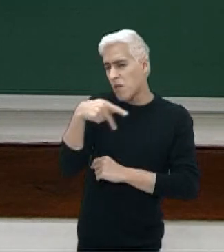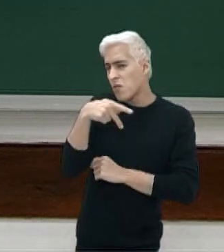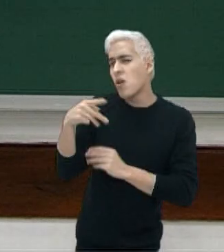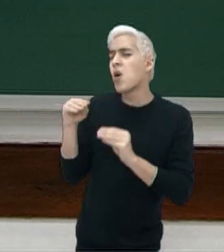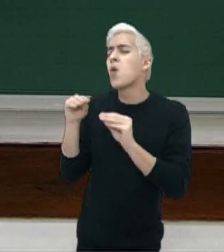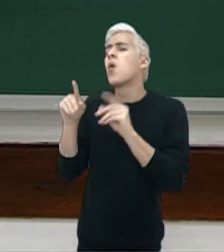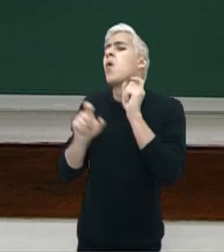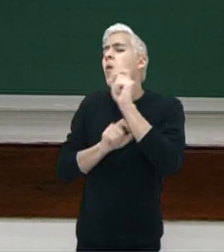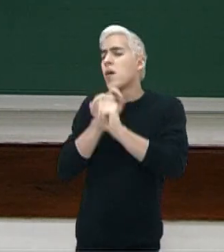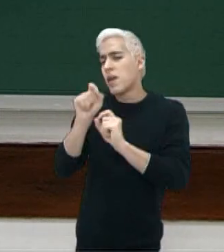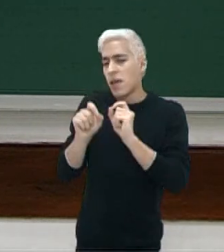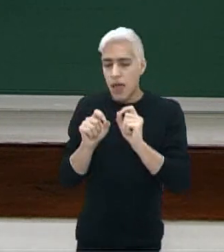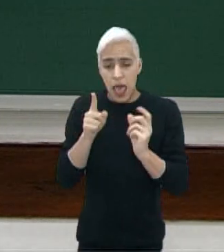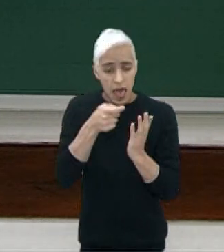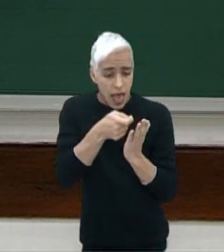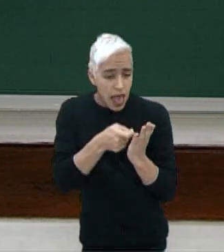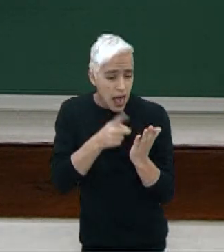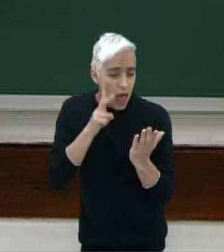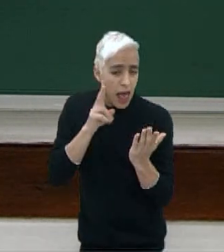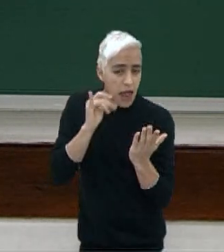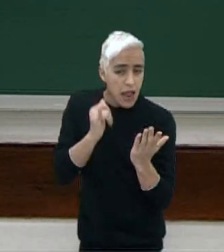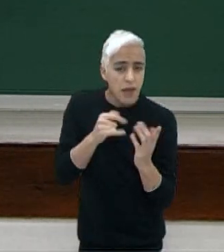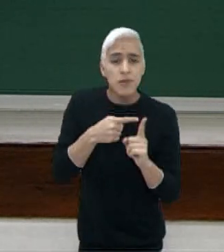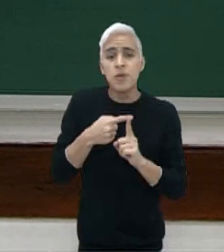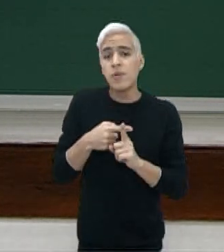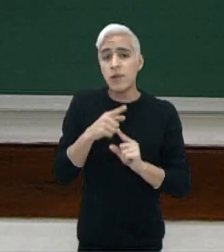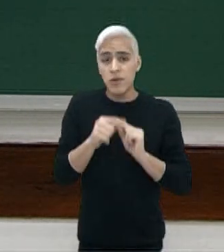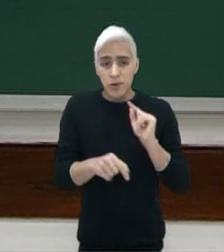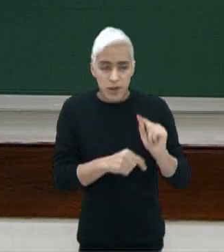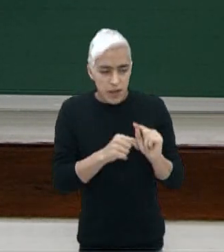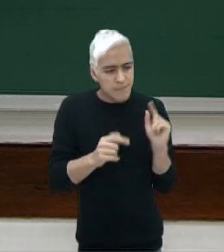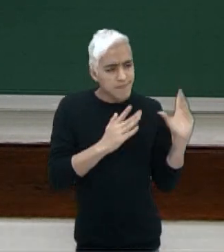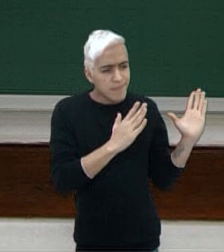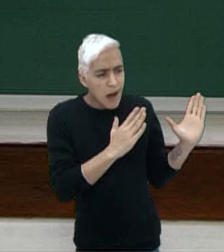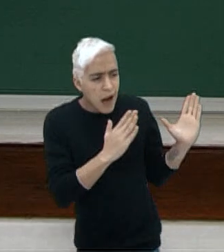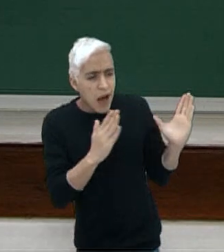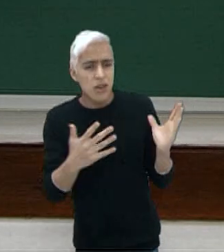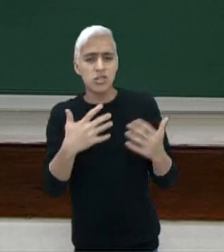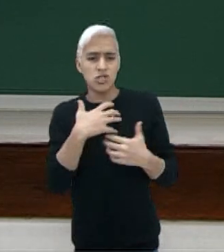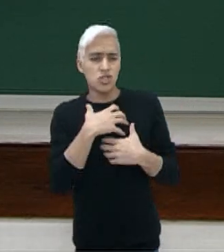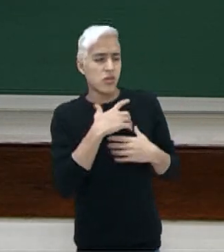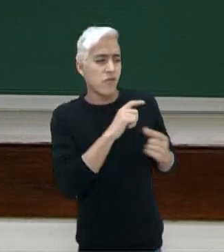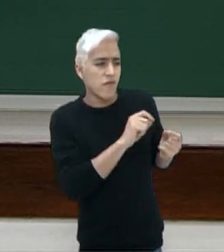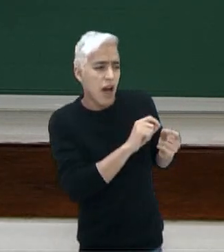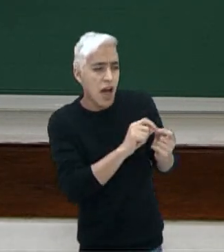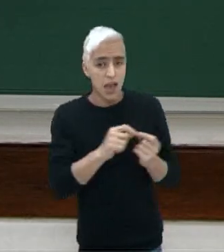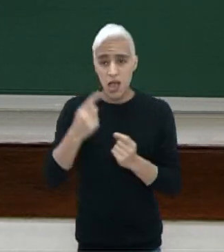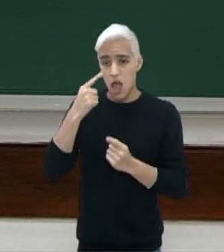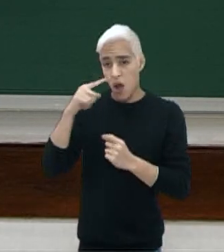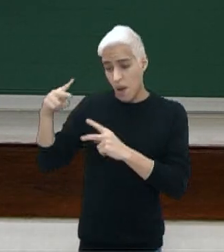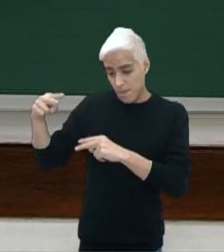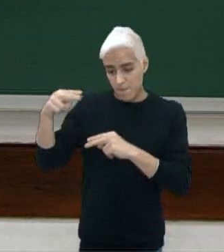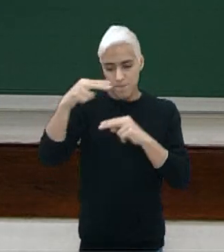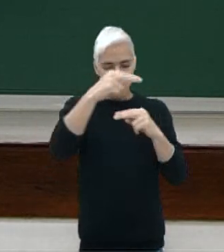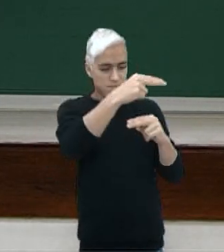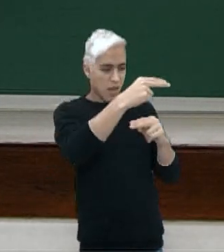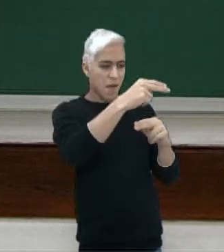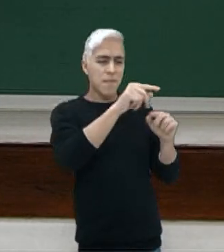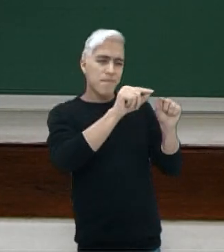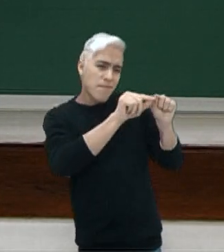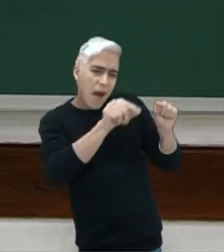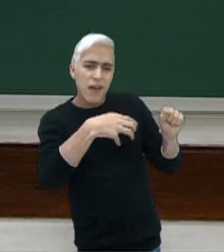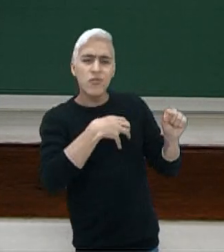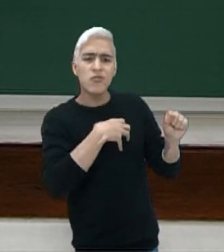é um relato por quê? Porque conta as ações, né? Nesse trecho que a gente leu, tem as ações